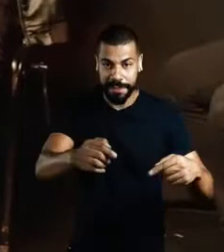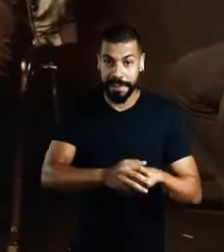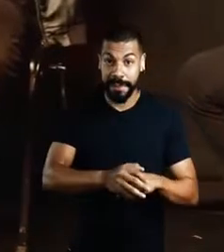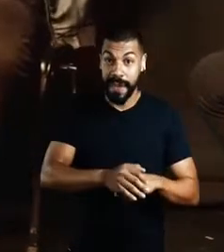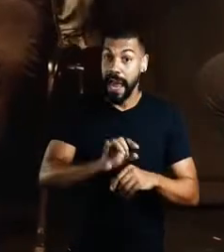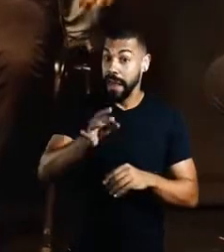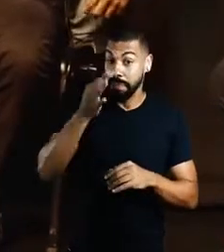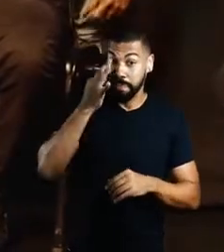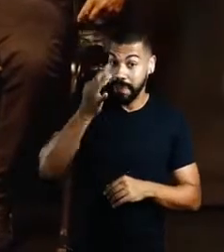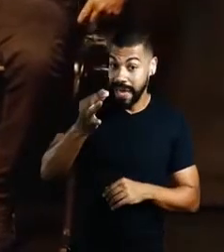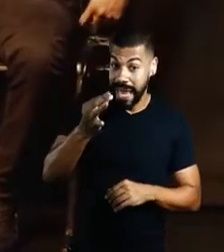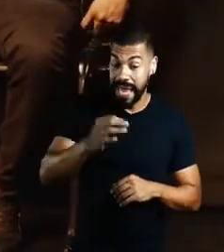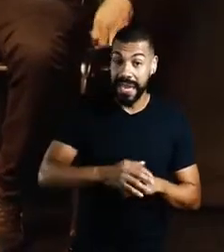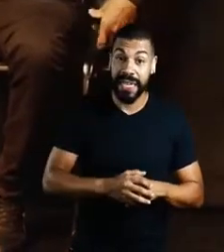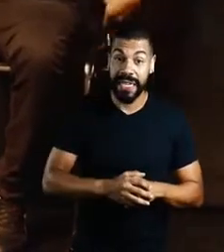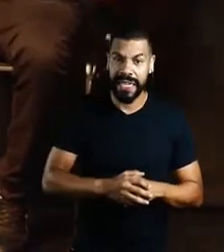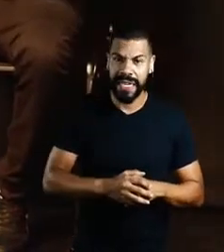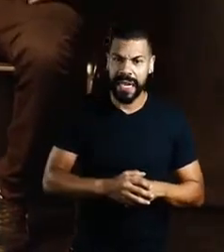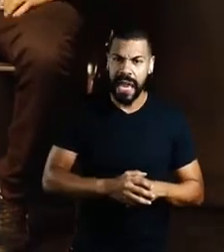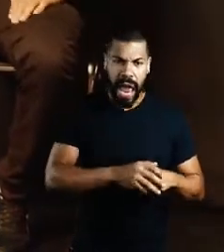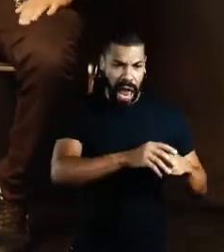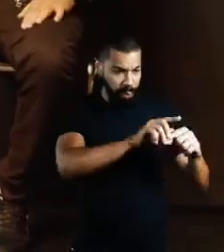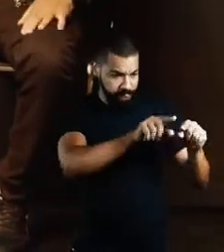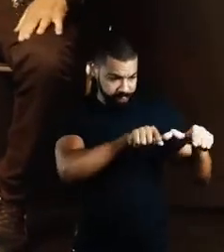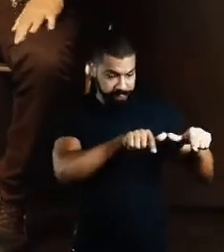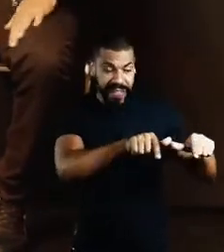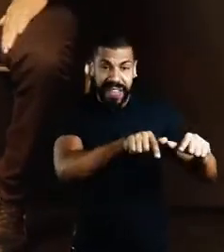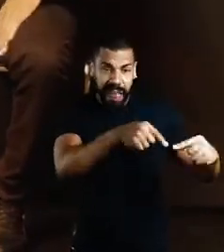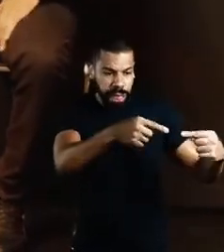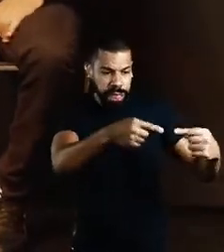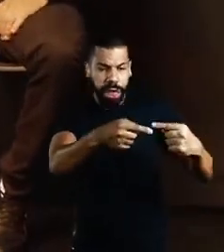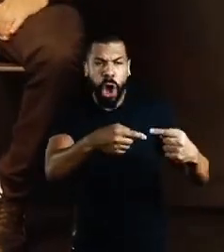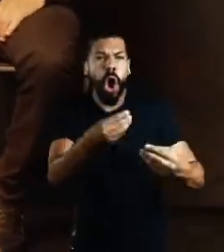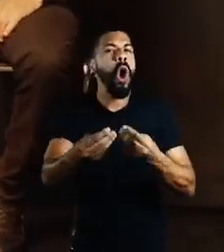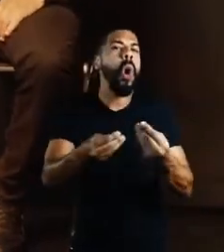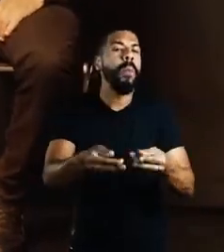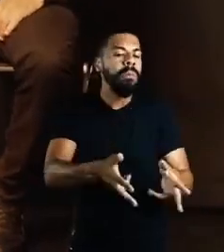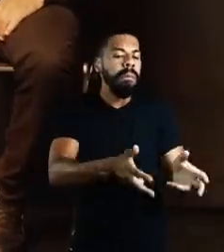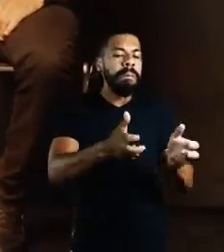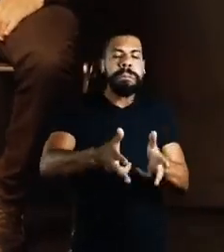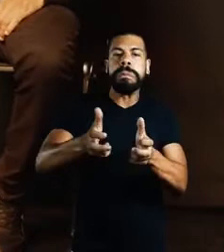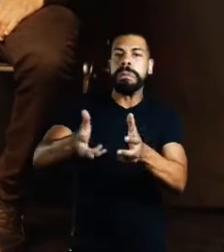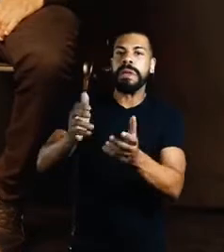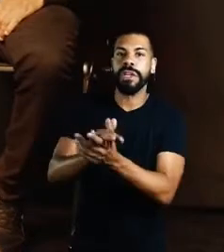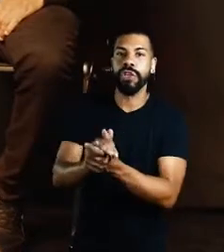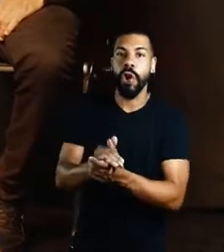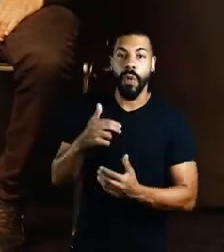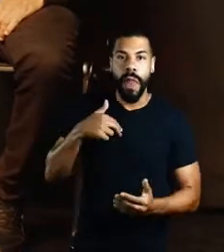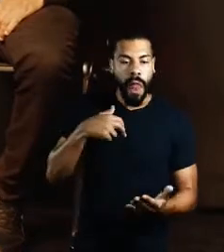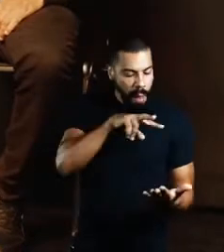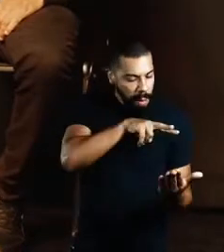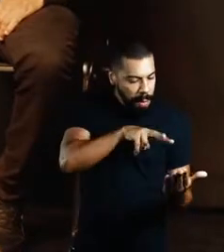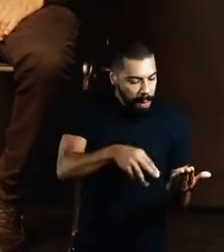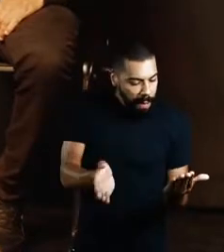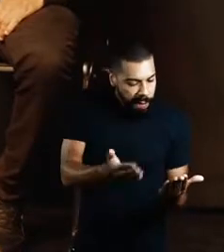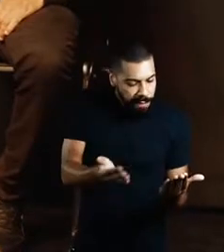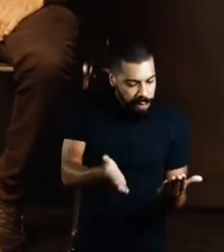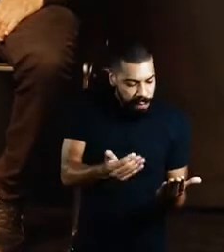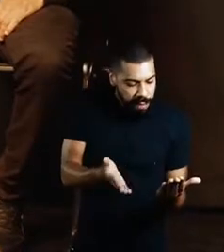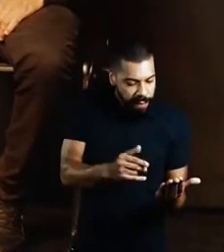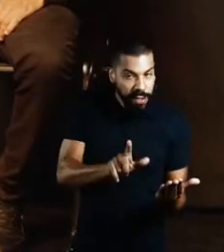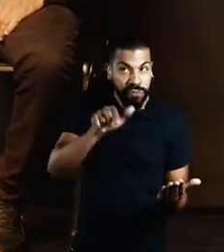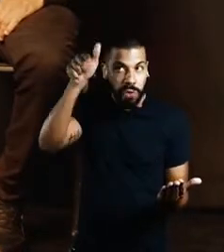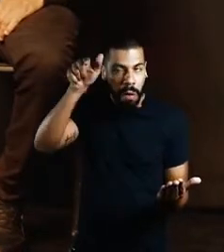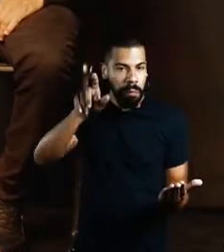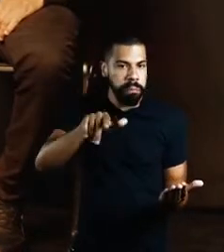o seguinte... A fita de rolo. Agora é o seguinte, como eu descobri isso daí? Através de uma revista. Né? Uma revista gringa,